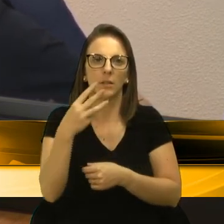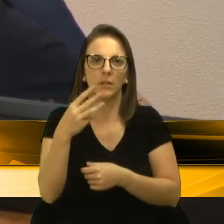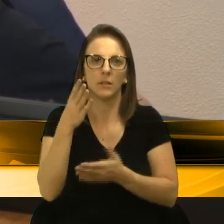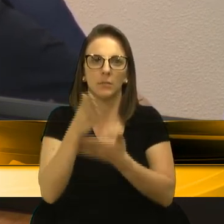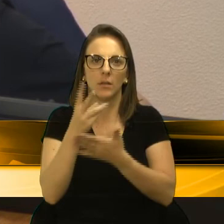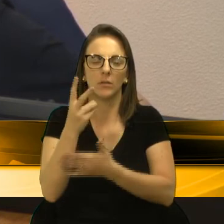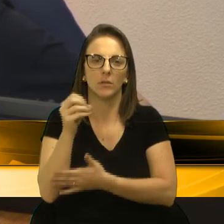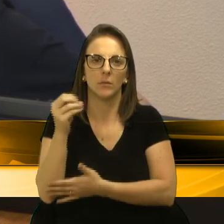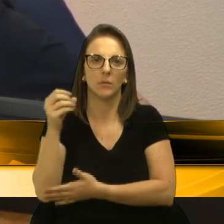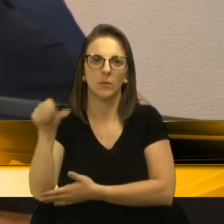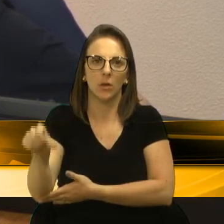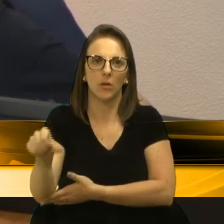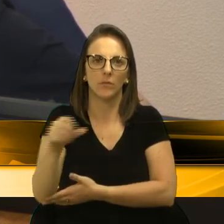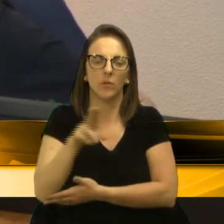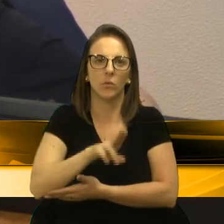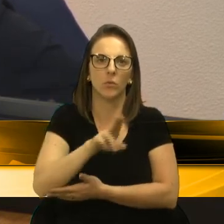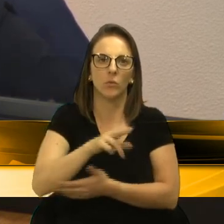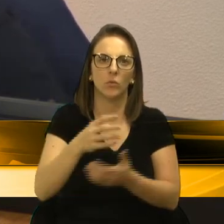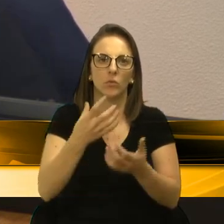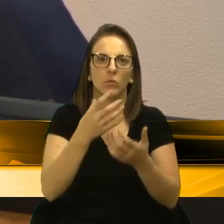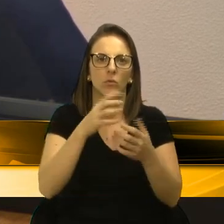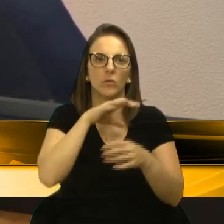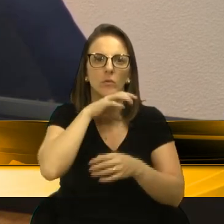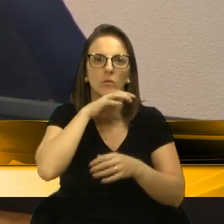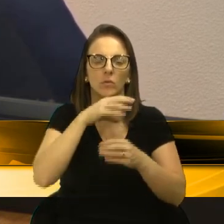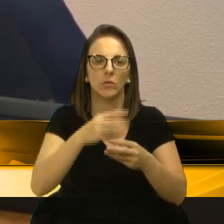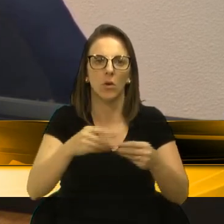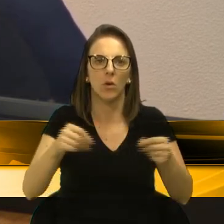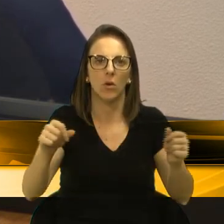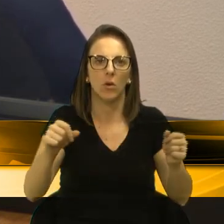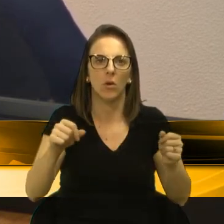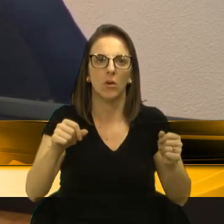50.943/2009. B. Uso da ocupação do solo. Redação acrescida pelo Decreto